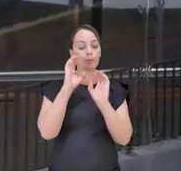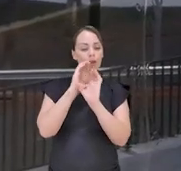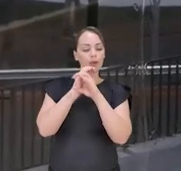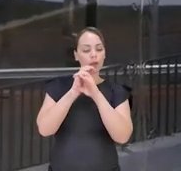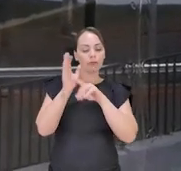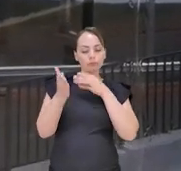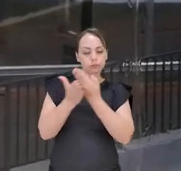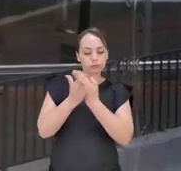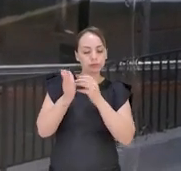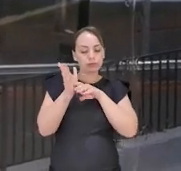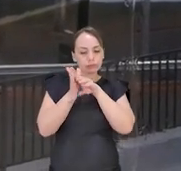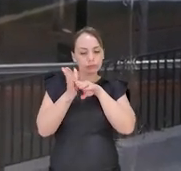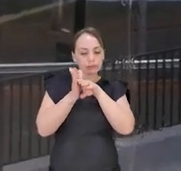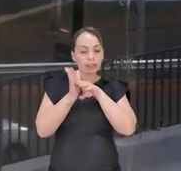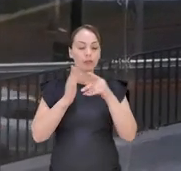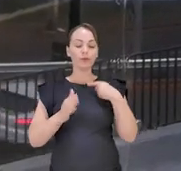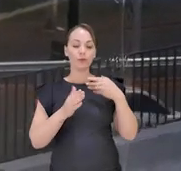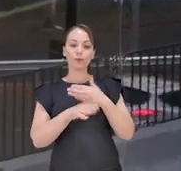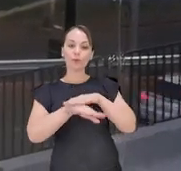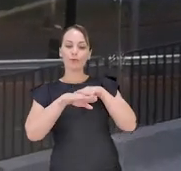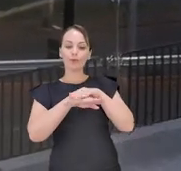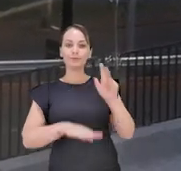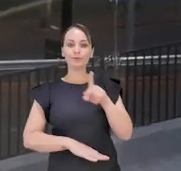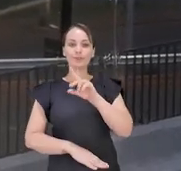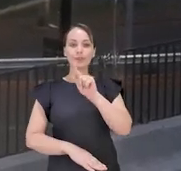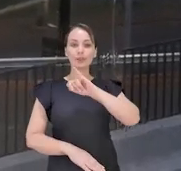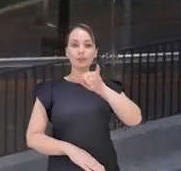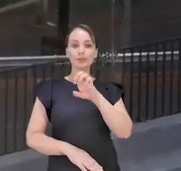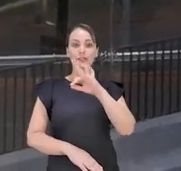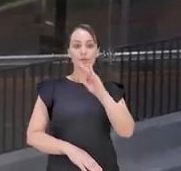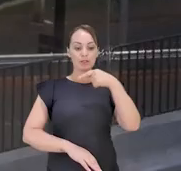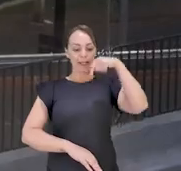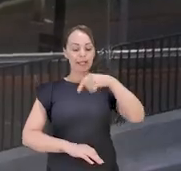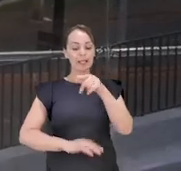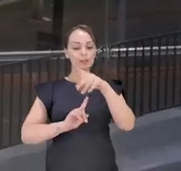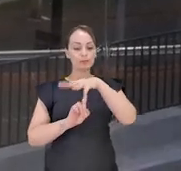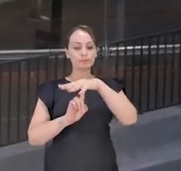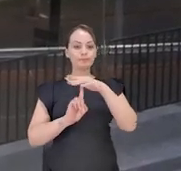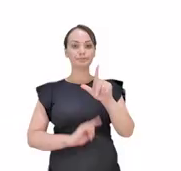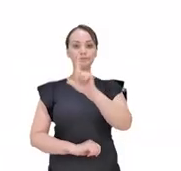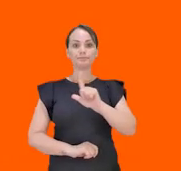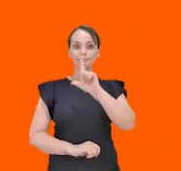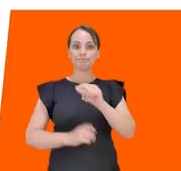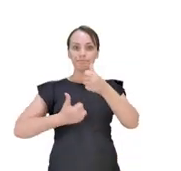com o professor Jefferson, que ele é químico aqui em Londrina, e a gente vai falar um pouco mais sobre o assunto. Roda aí!